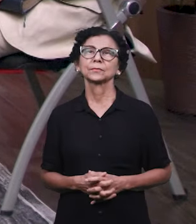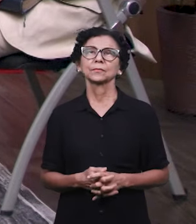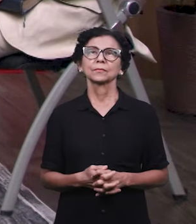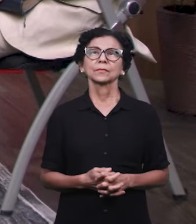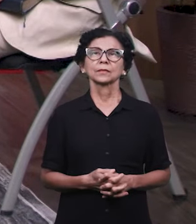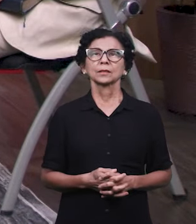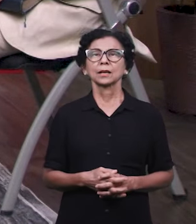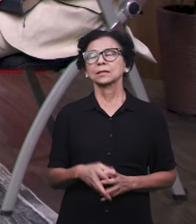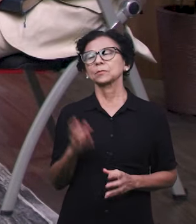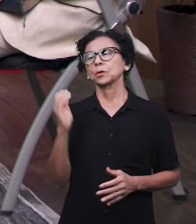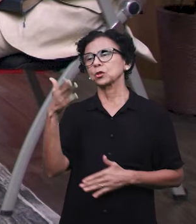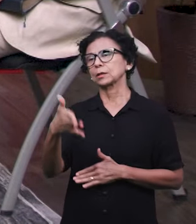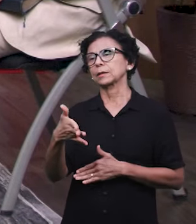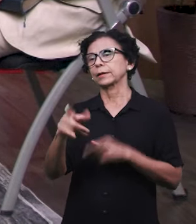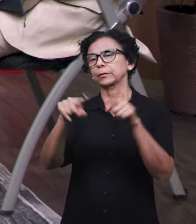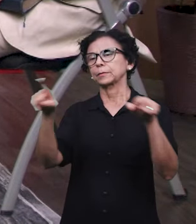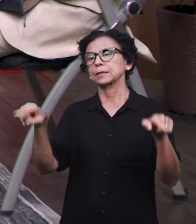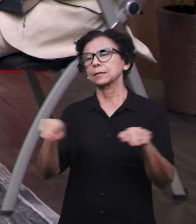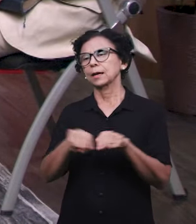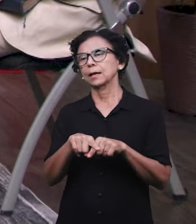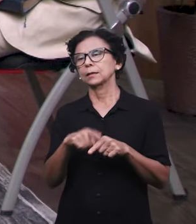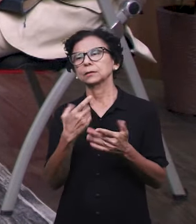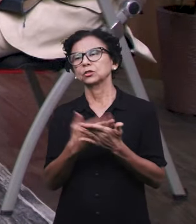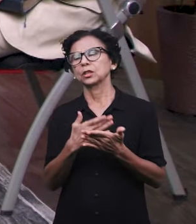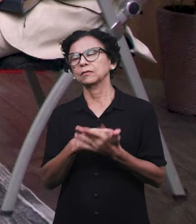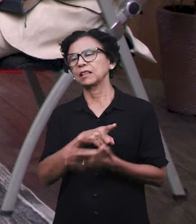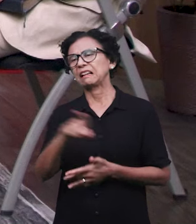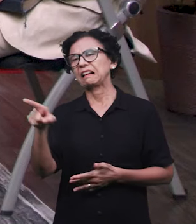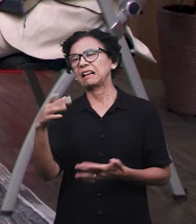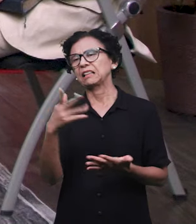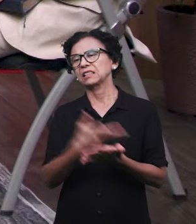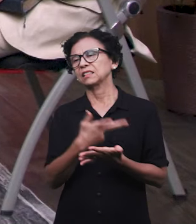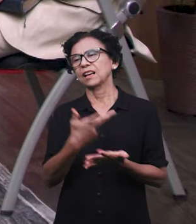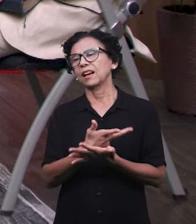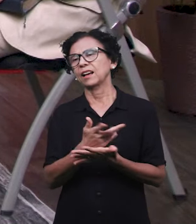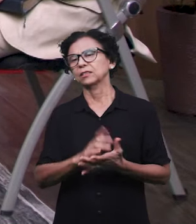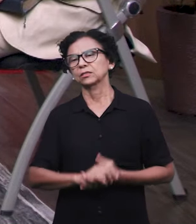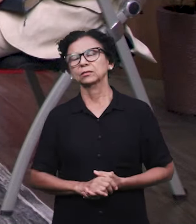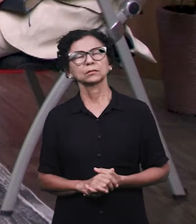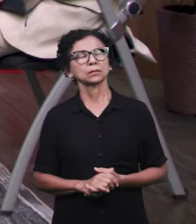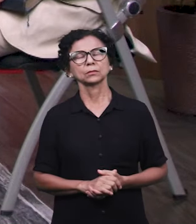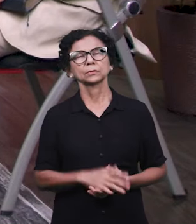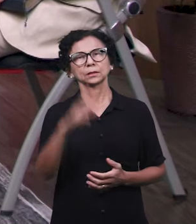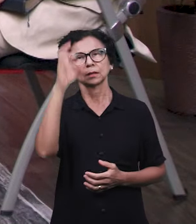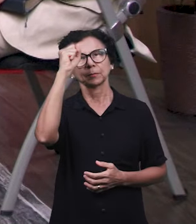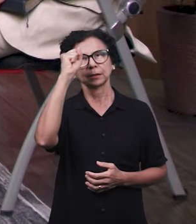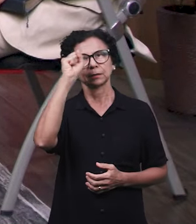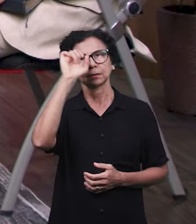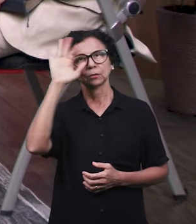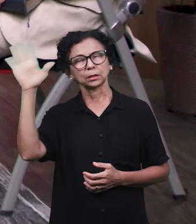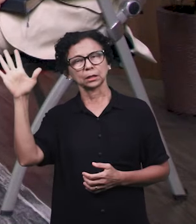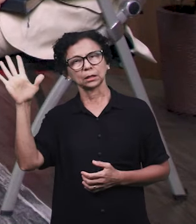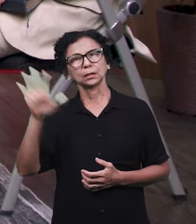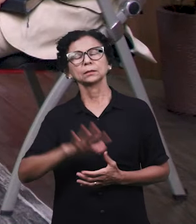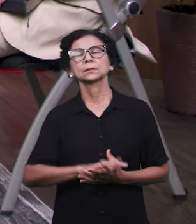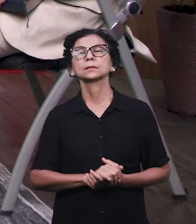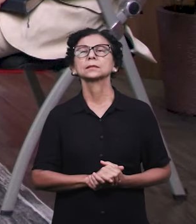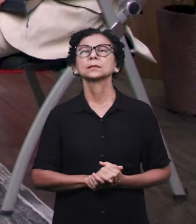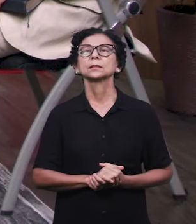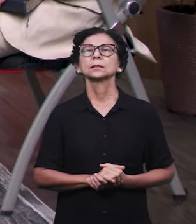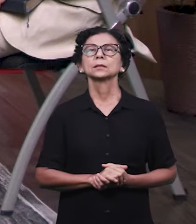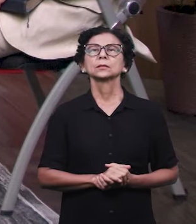aprender essas teorias, dominá-las. Até porque lá na frente, quando surgir dos jovens de hoje,